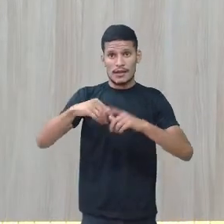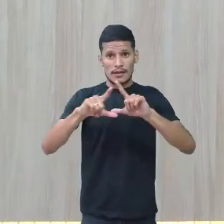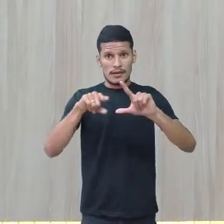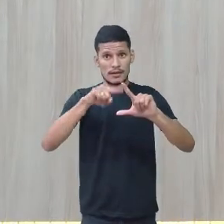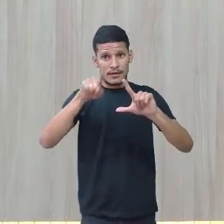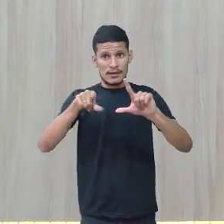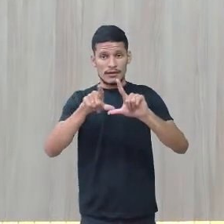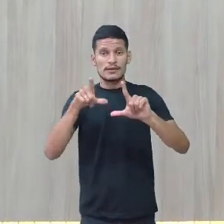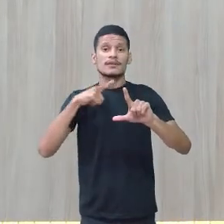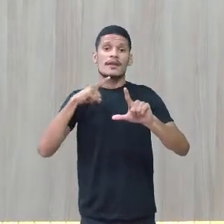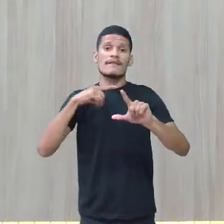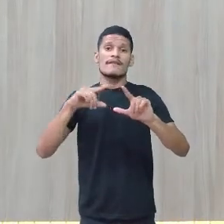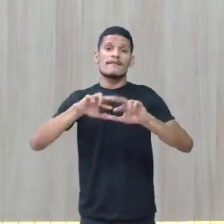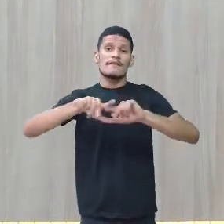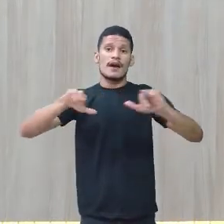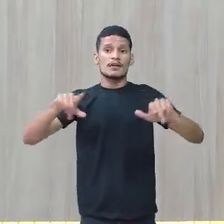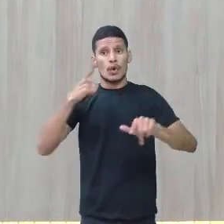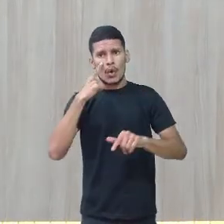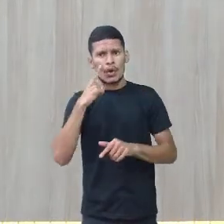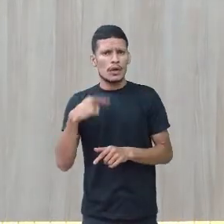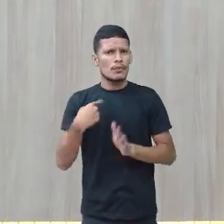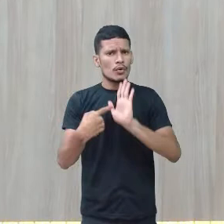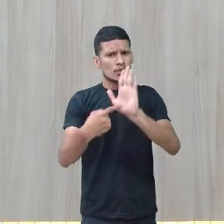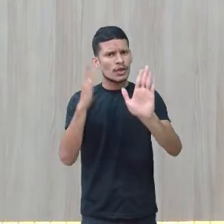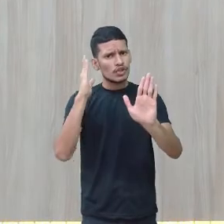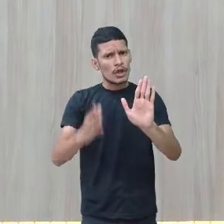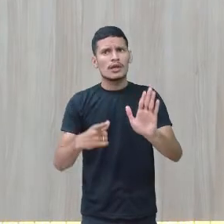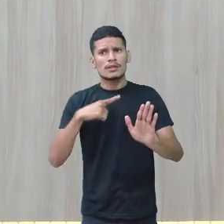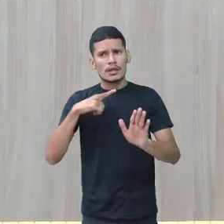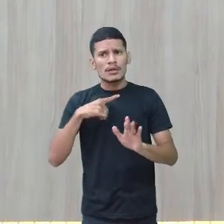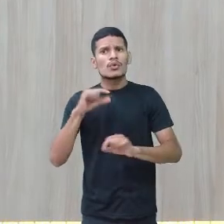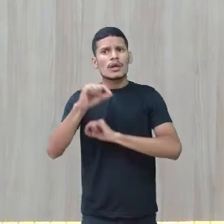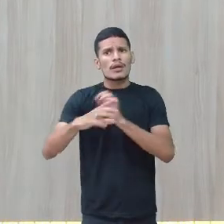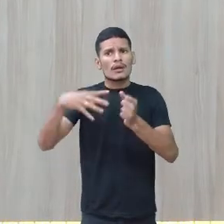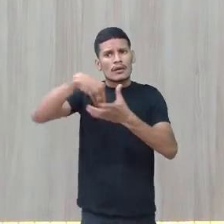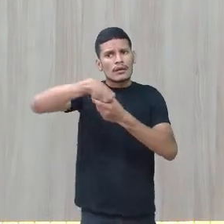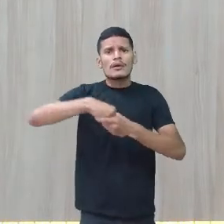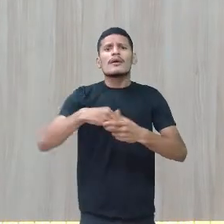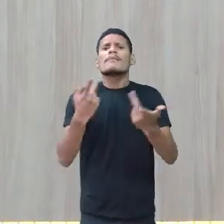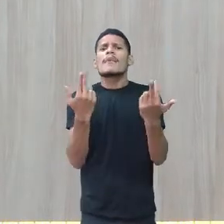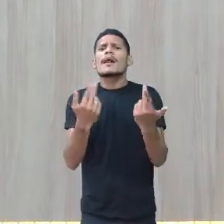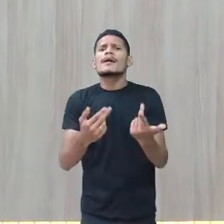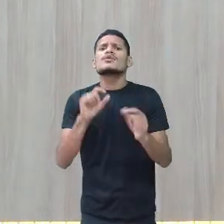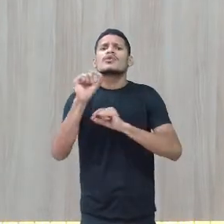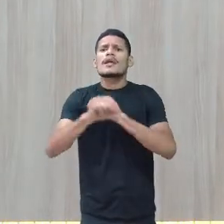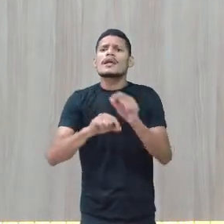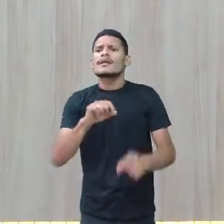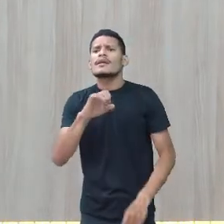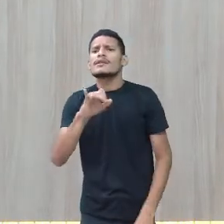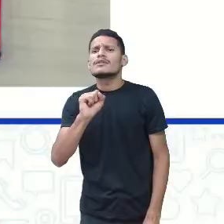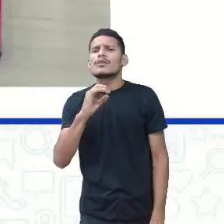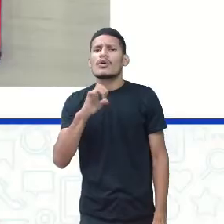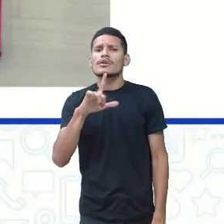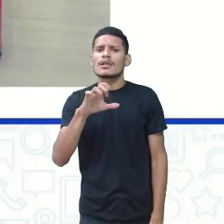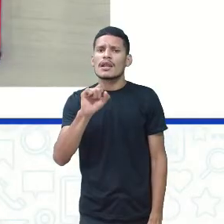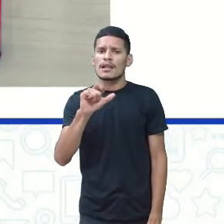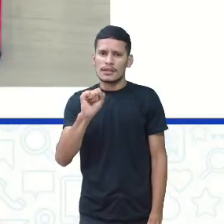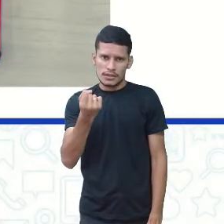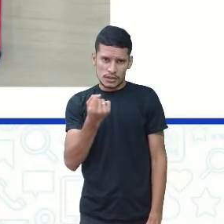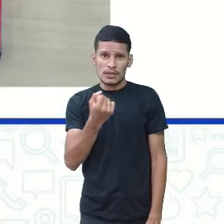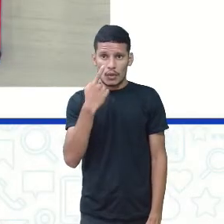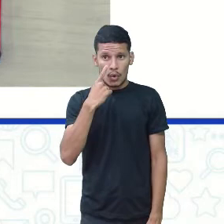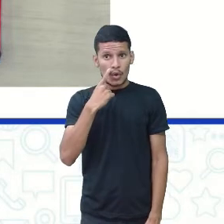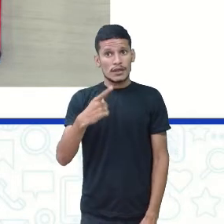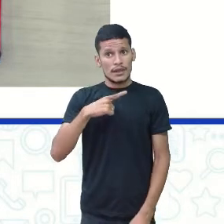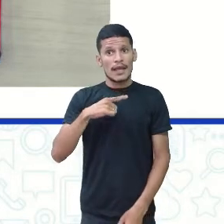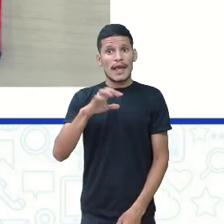formou vários. Inclusive, no slide anterior aqui, ó, tem um triângulo que está aqui parecendo ser isósceles, né? Aqui eu tenho um